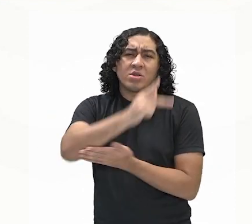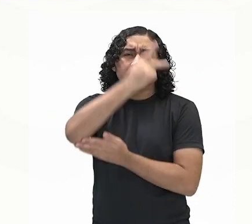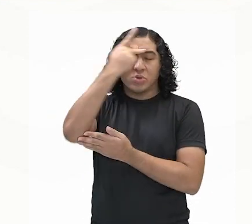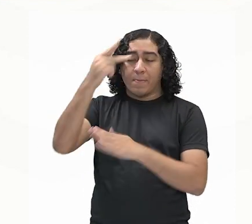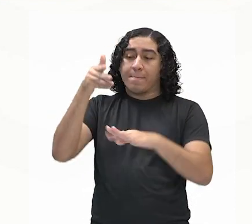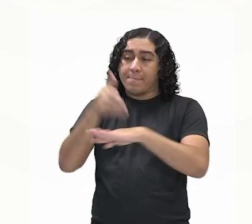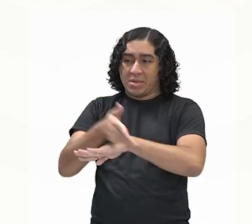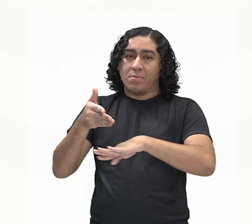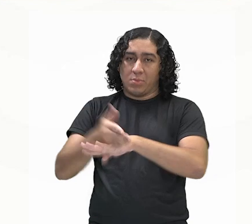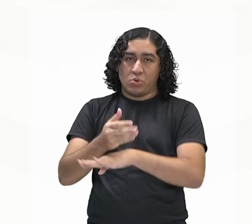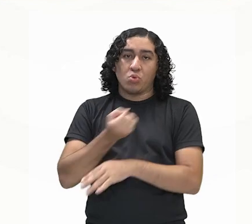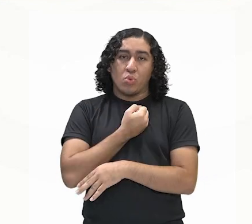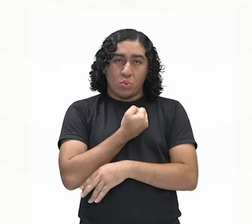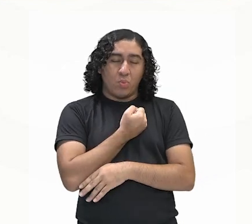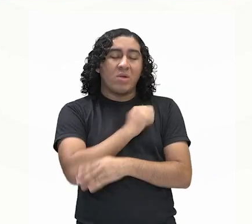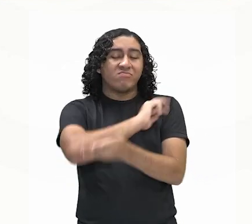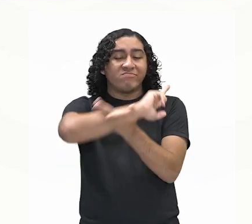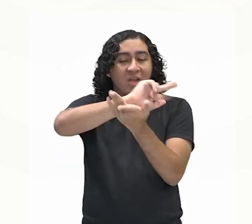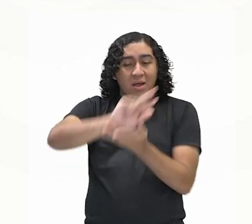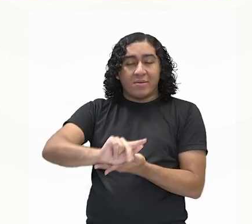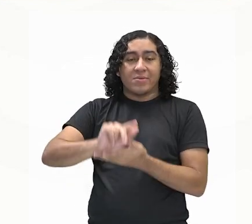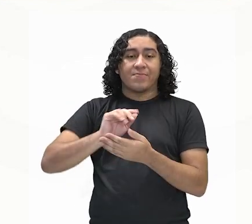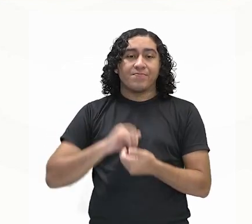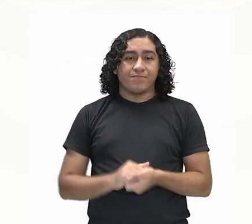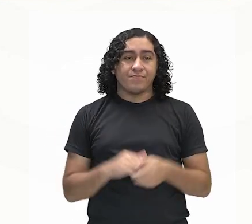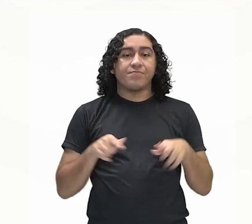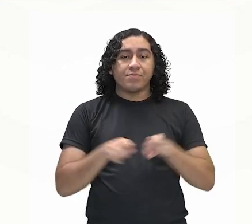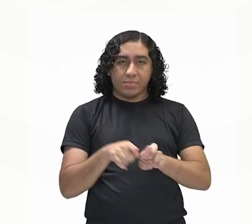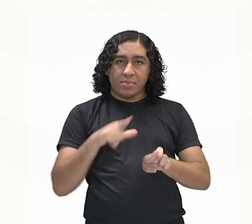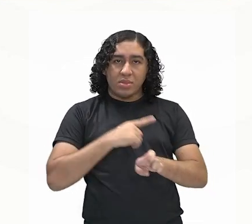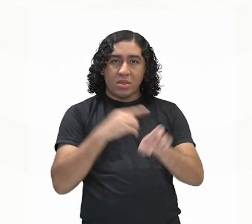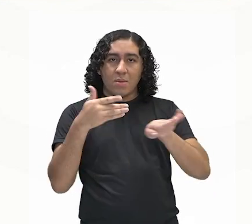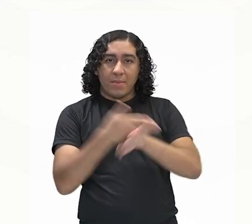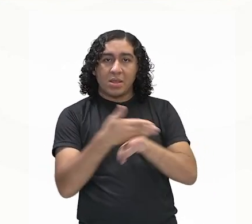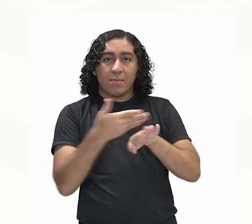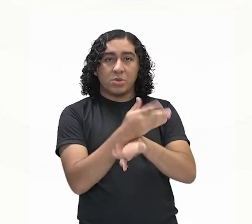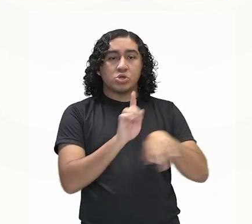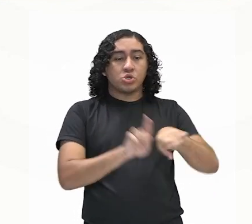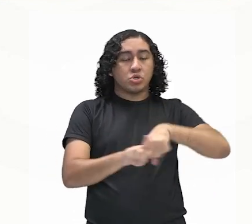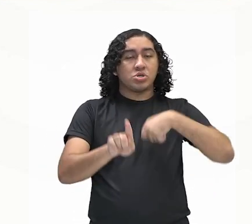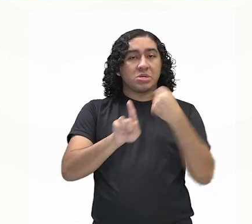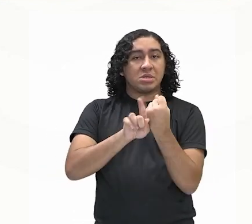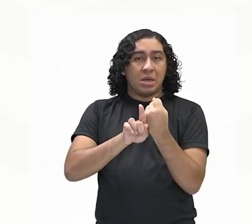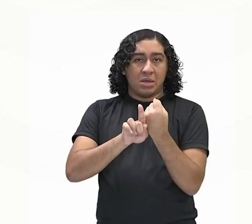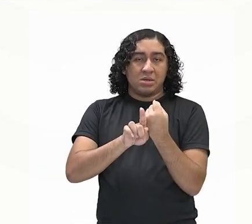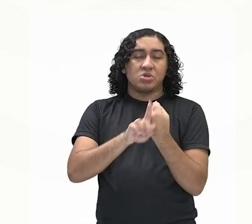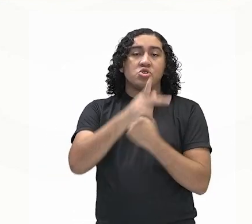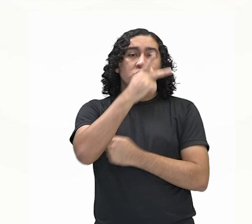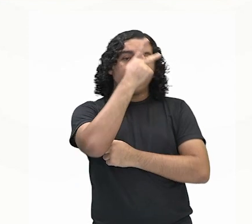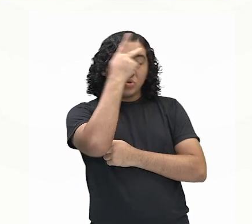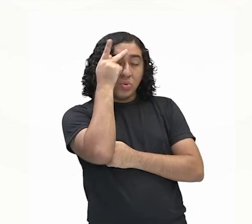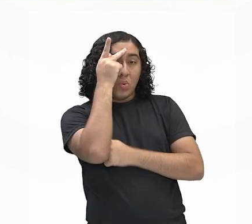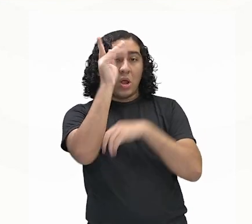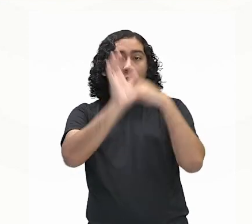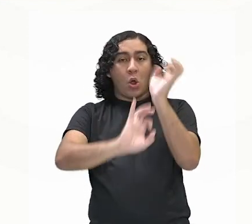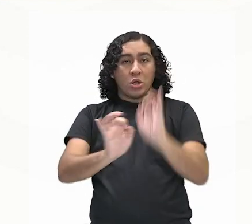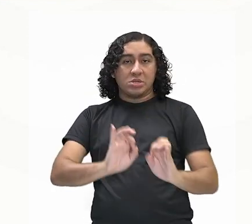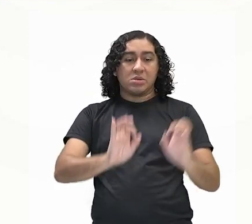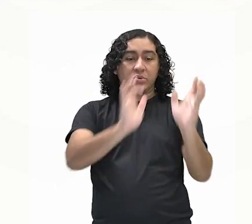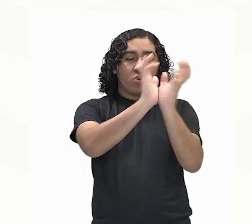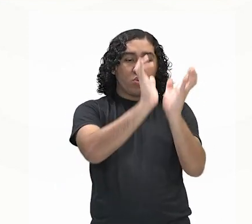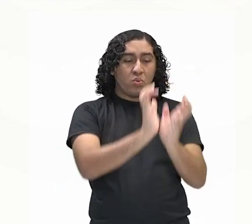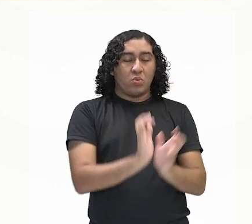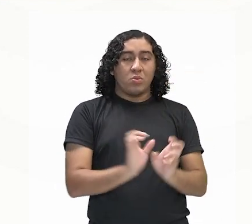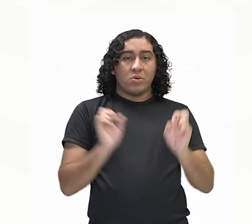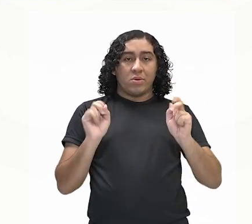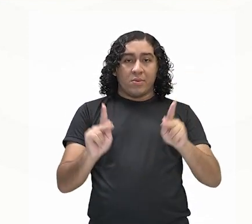se amplia, tá bom? A gente tem também uma maior participação da sociedade civil organizada, certo? E aí,